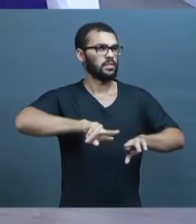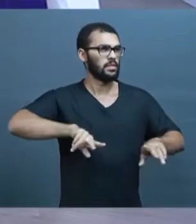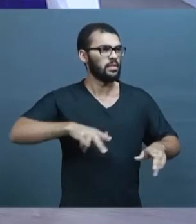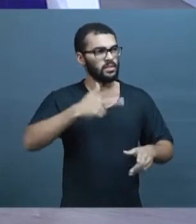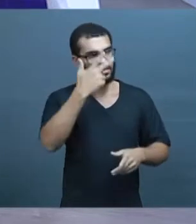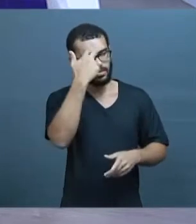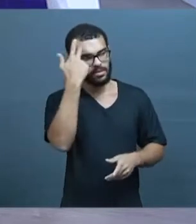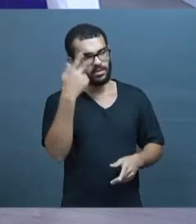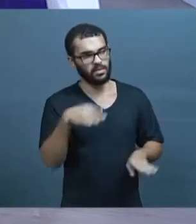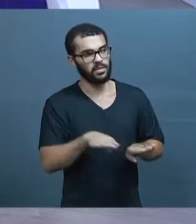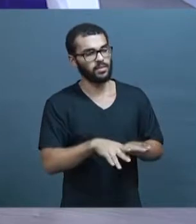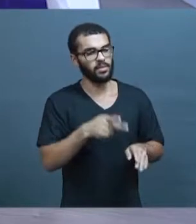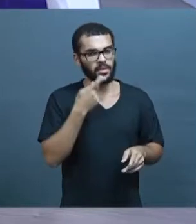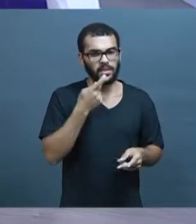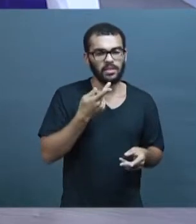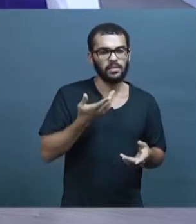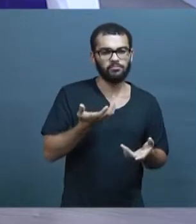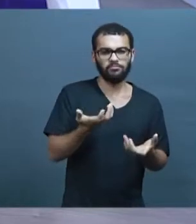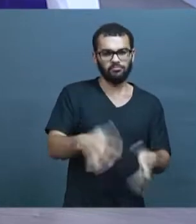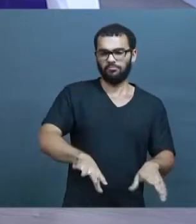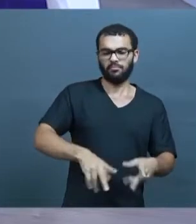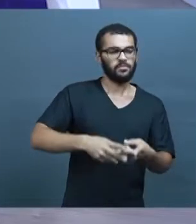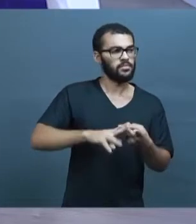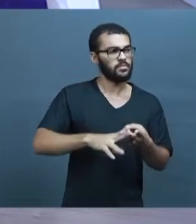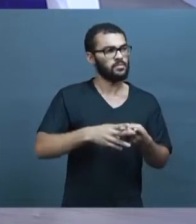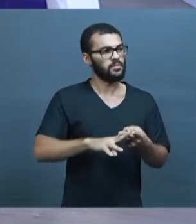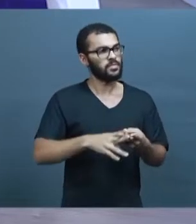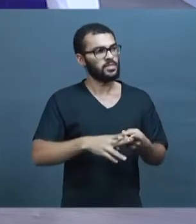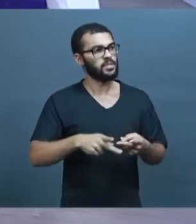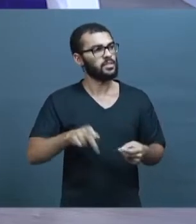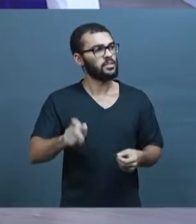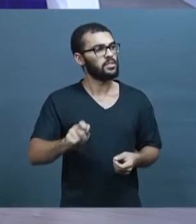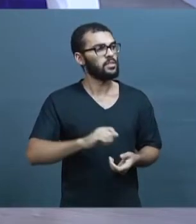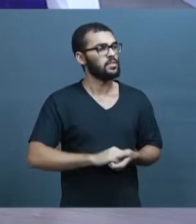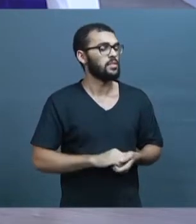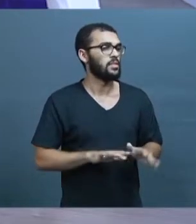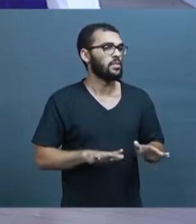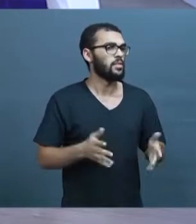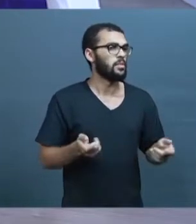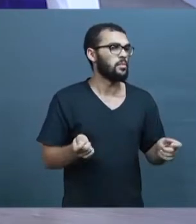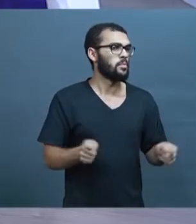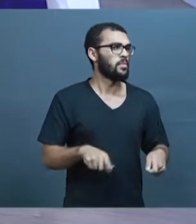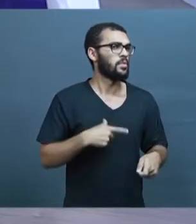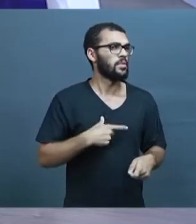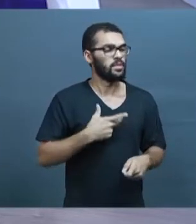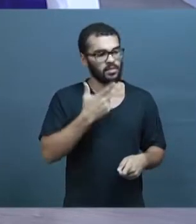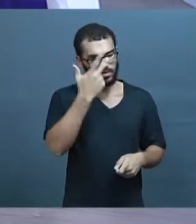pessoas se posicionando contra a reforma da Previdência, a reforma ela se tornou talvez um ato político, um